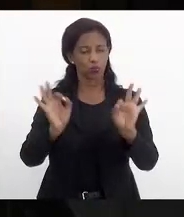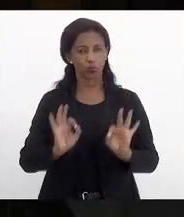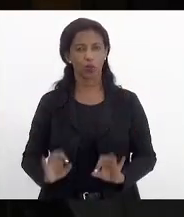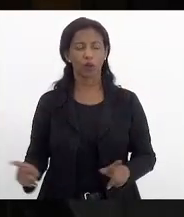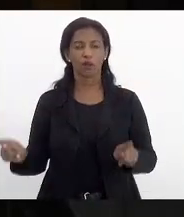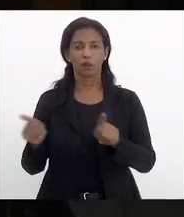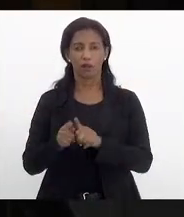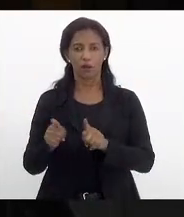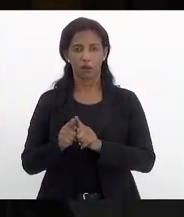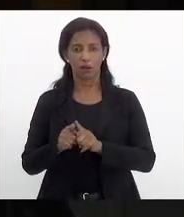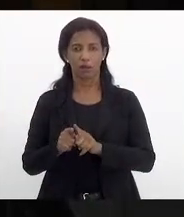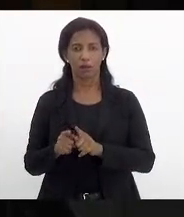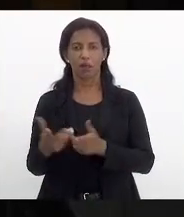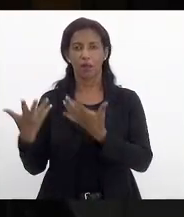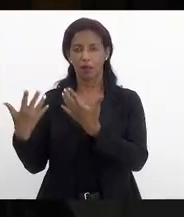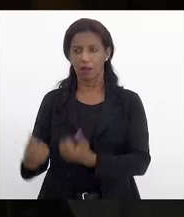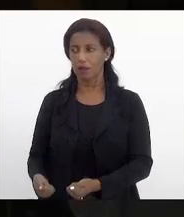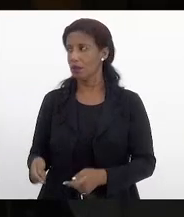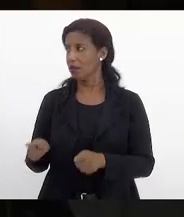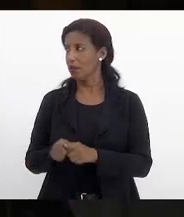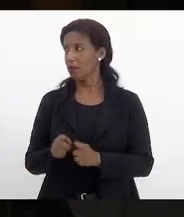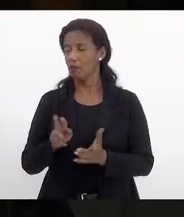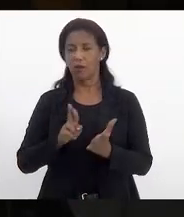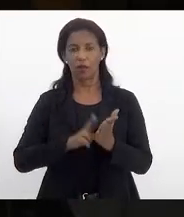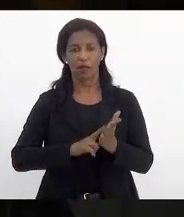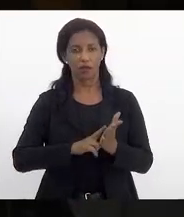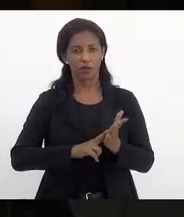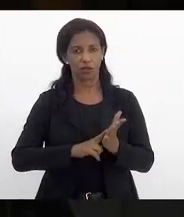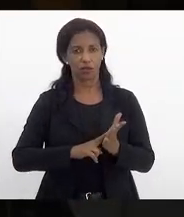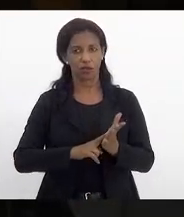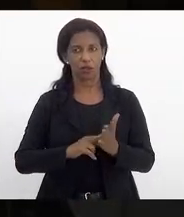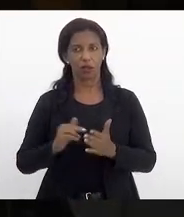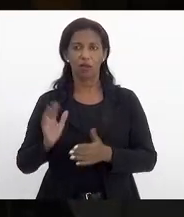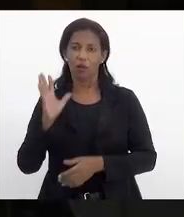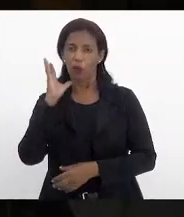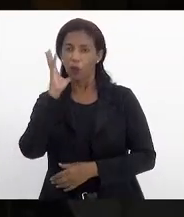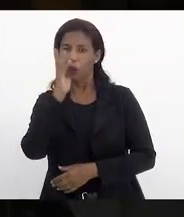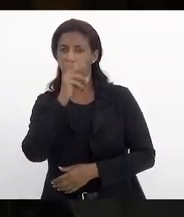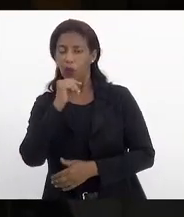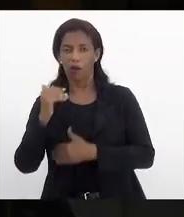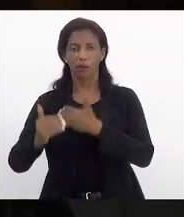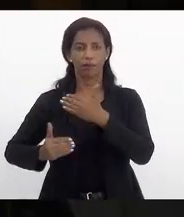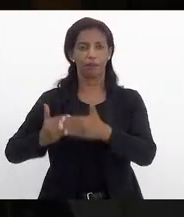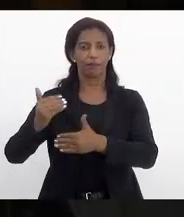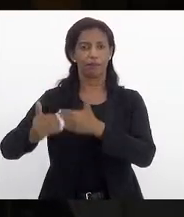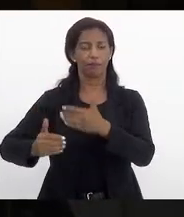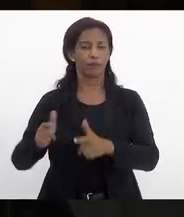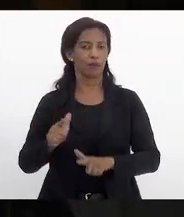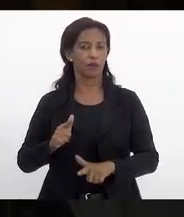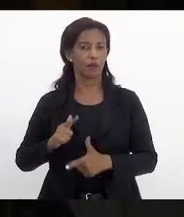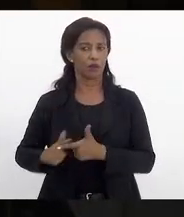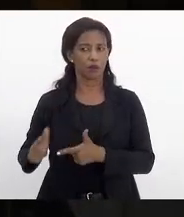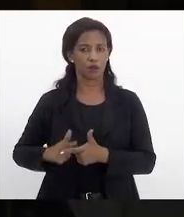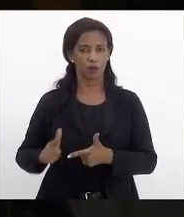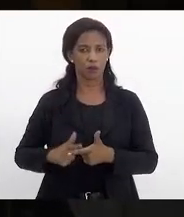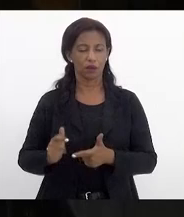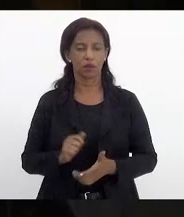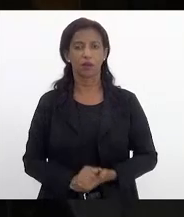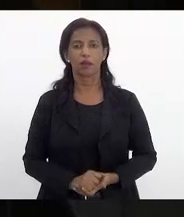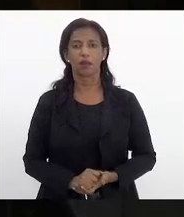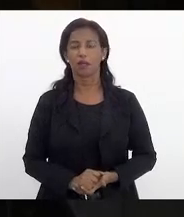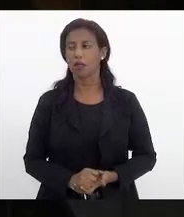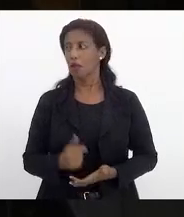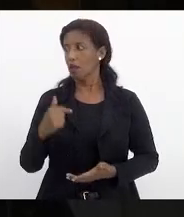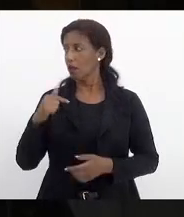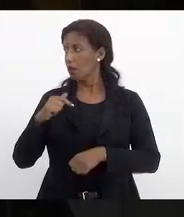lado, aderindo ao regime, vai postergar essa situação, quiçá para